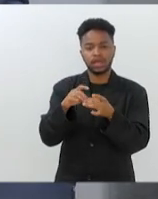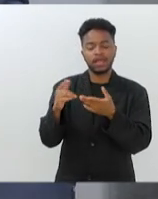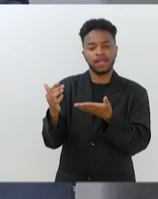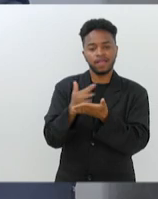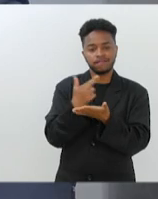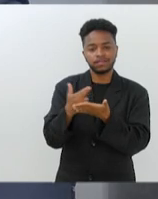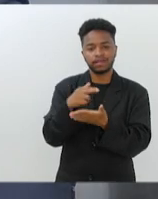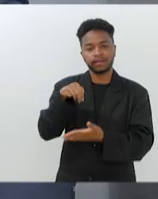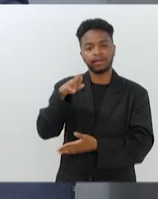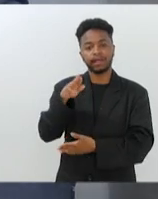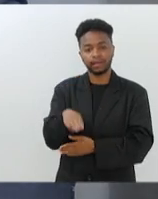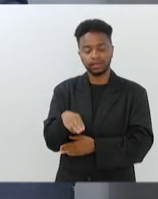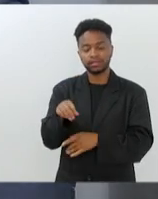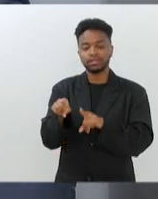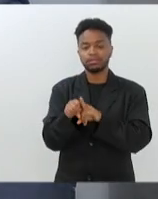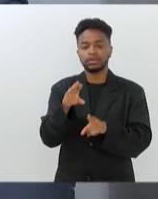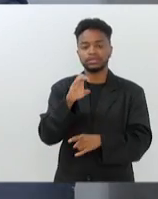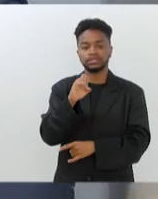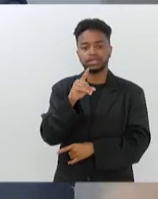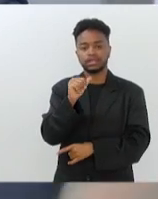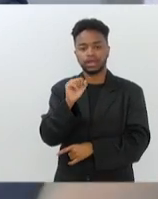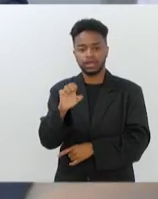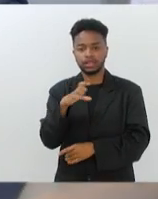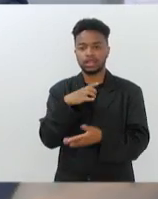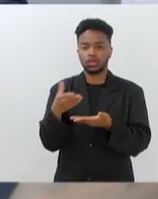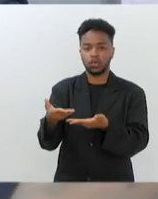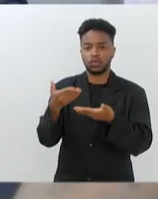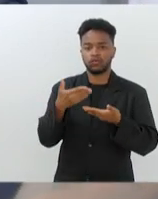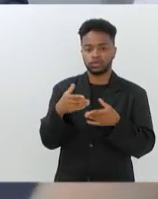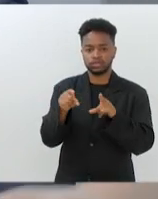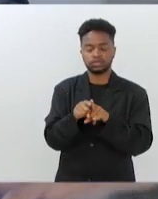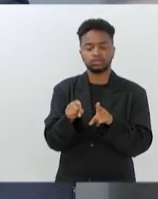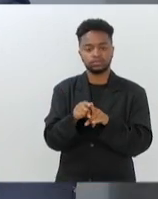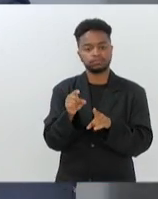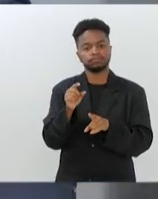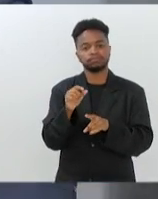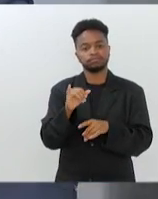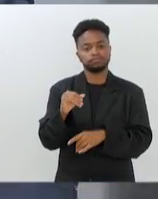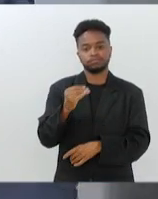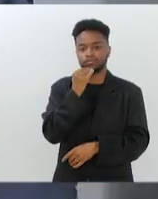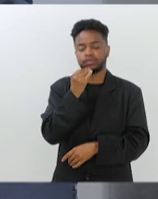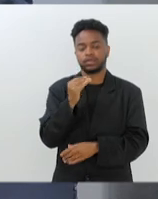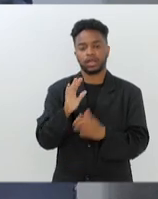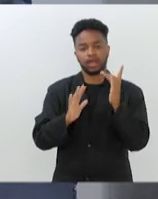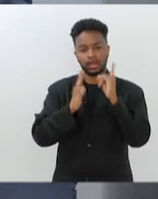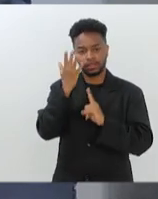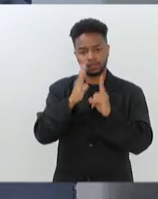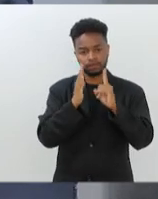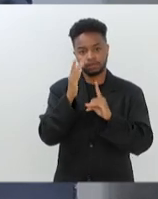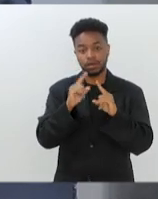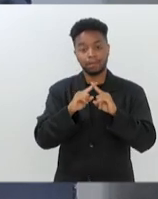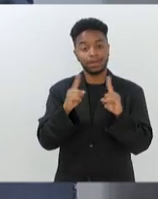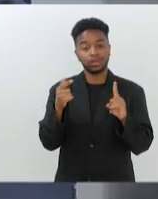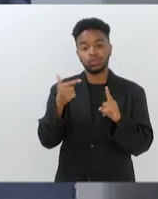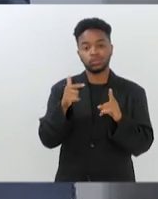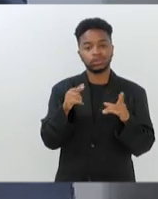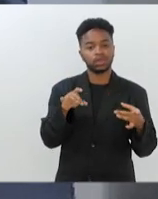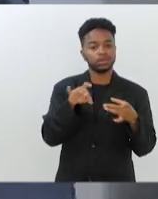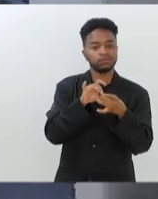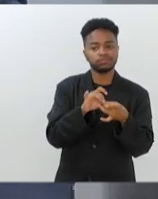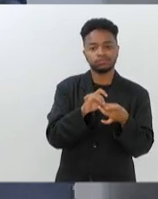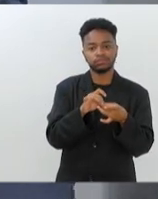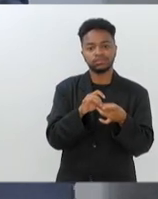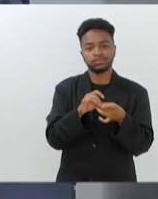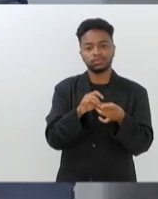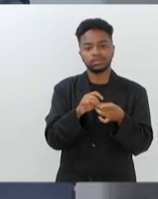a cedai deve ter uma parcela de convite também para usufruir no carnaval a cedade não veicula a marca dela na